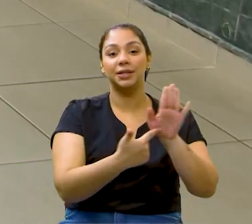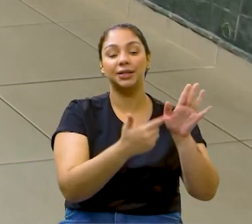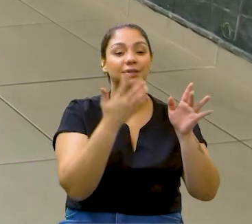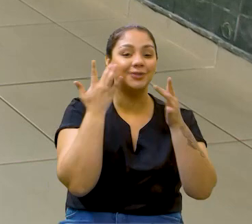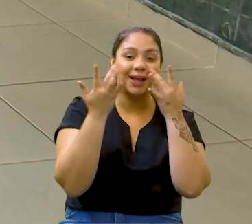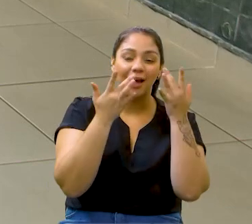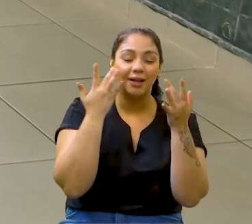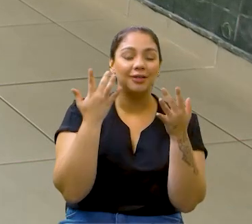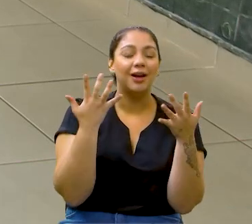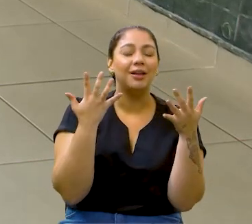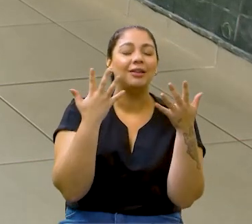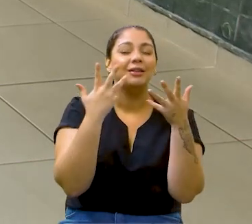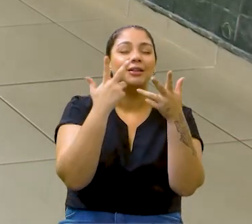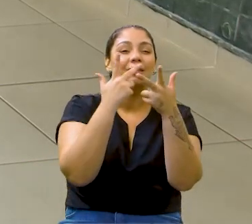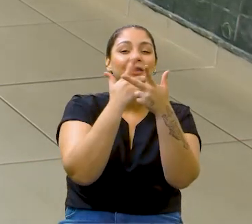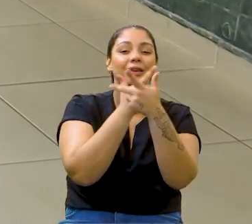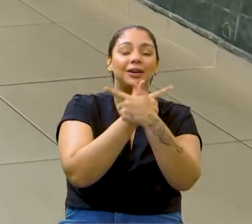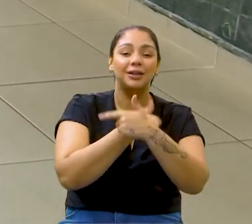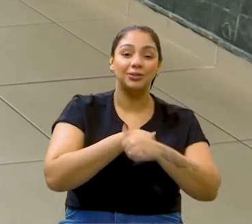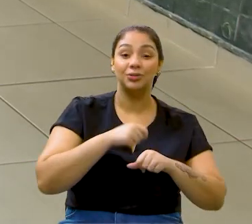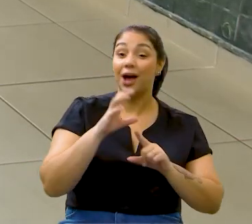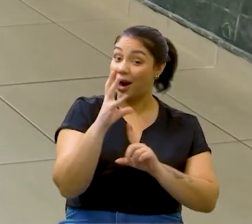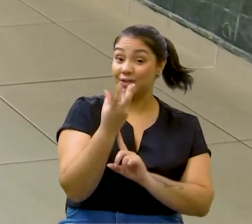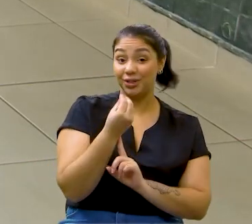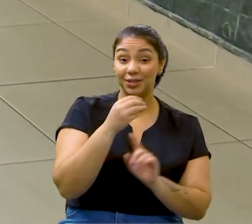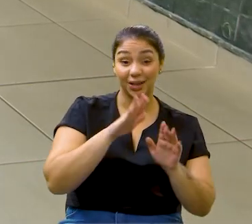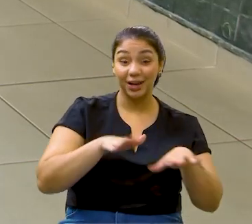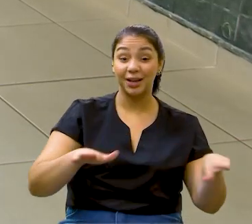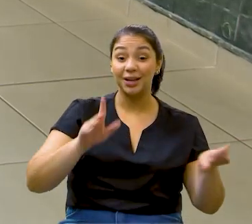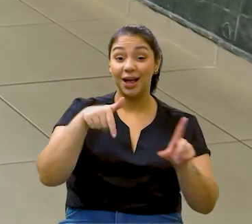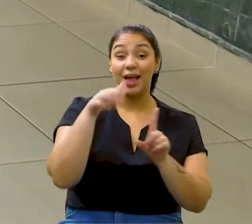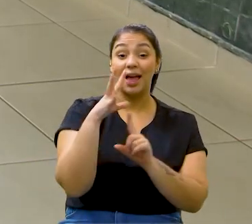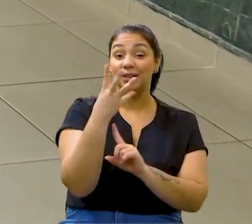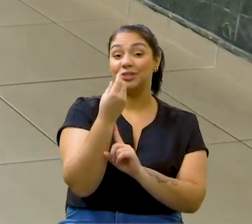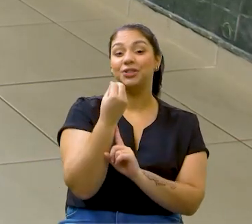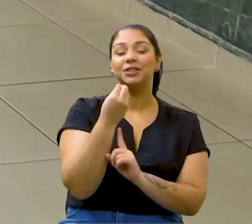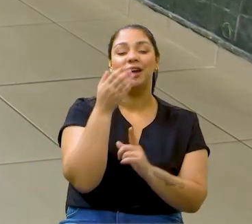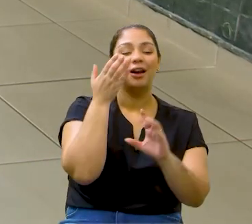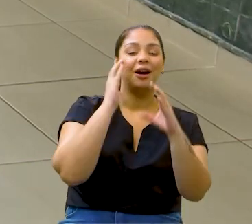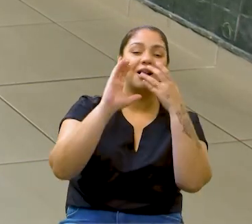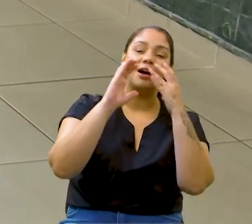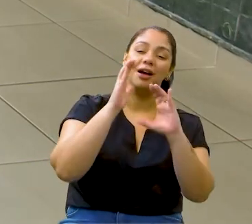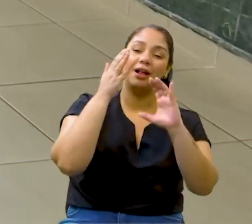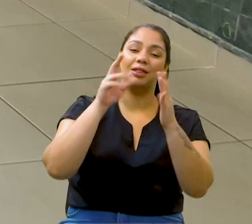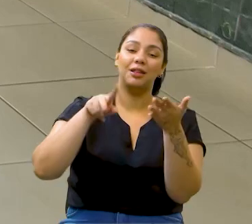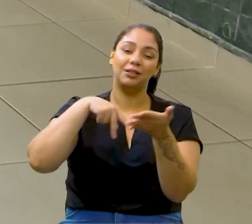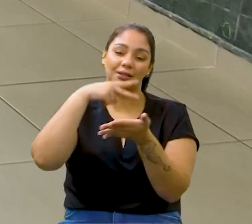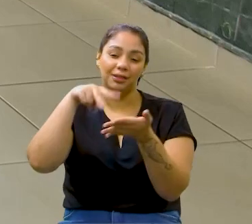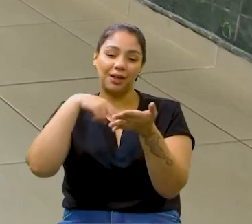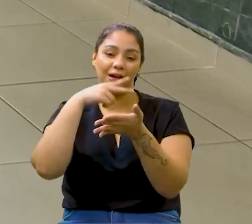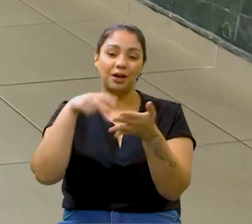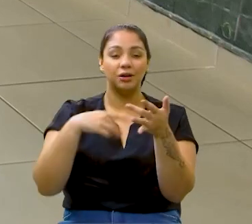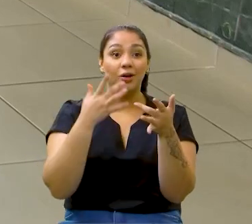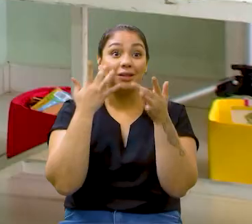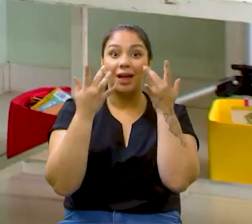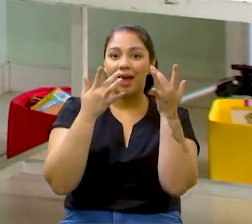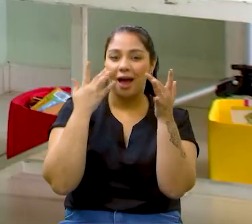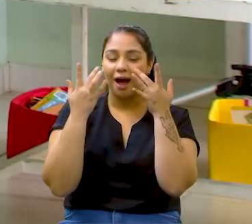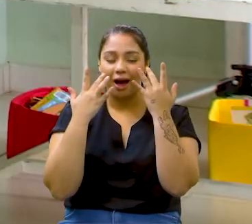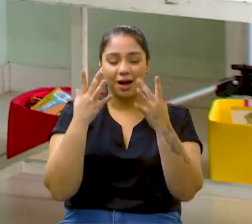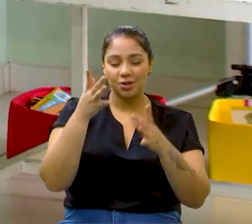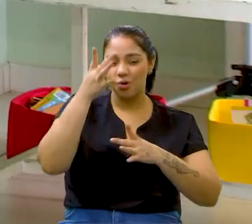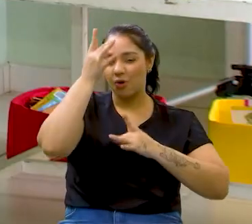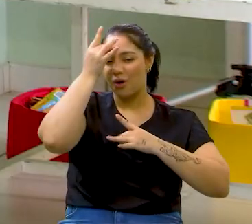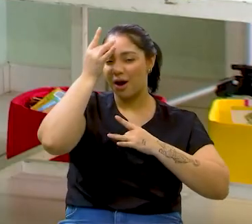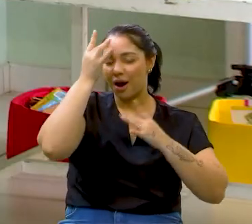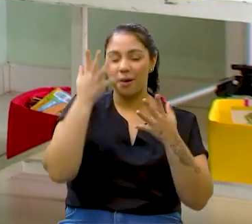vocês a assistir, porque é linda. Os nossos artistas, eles são verdadeiros artistas. Eles cantam, eles dançam, eles encenam